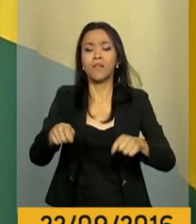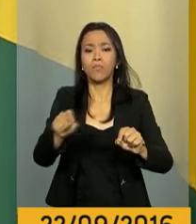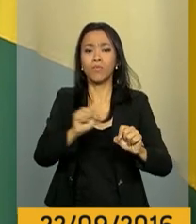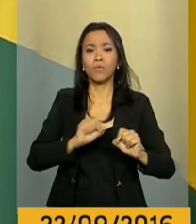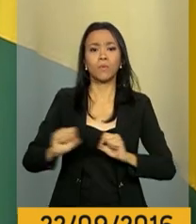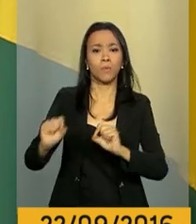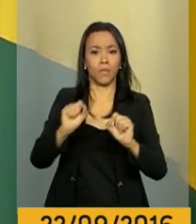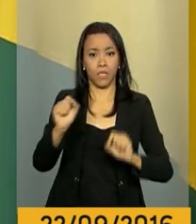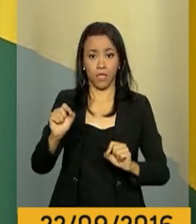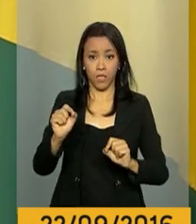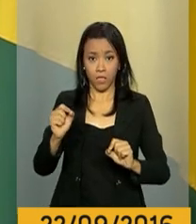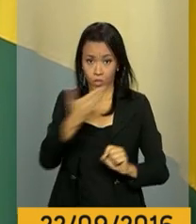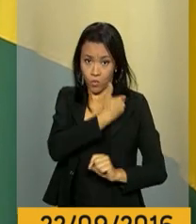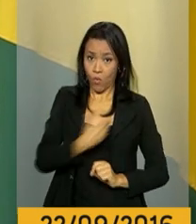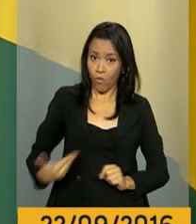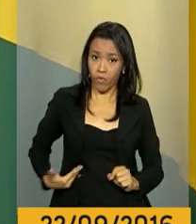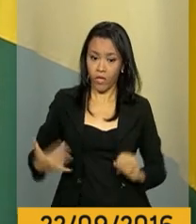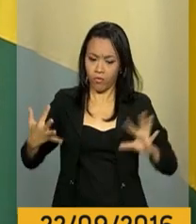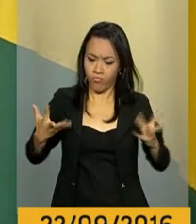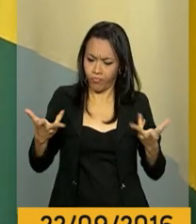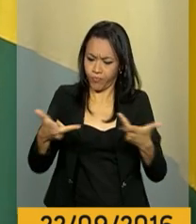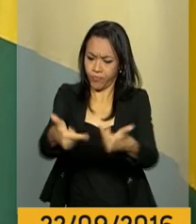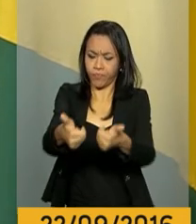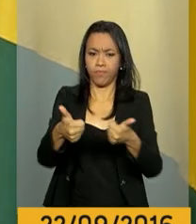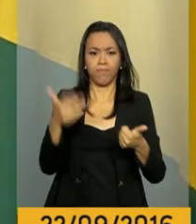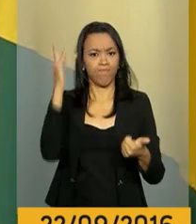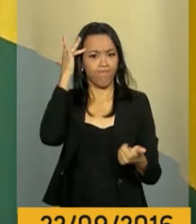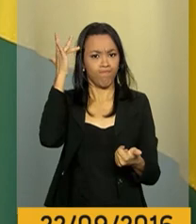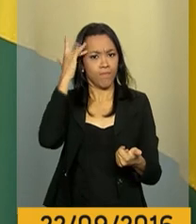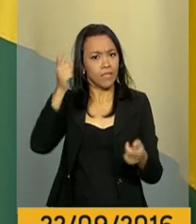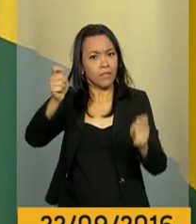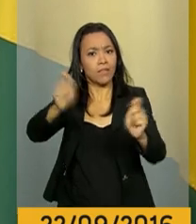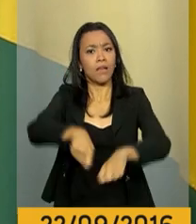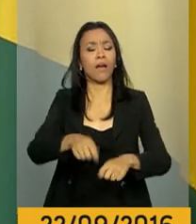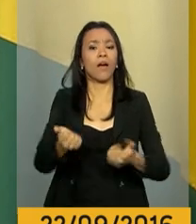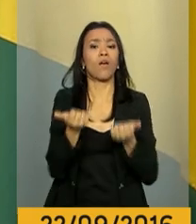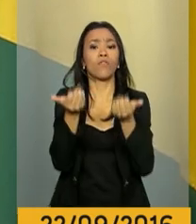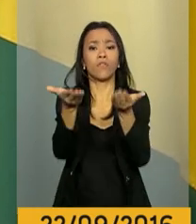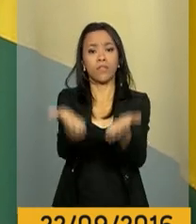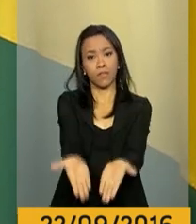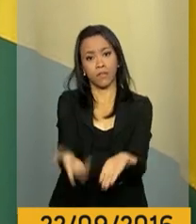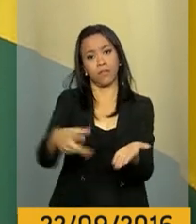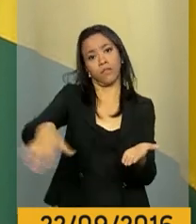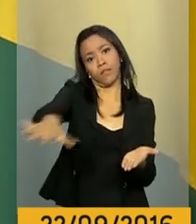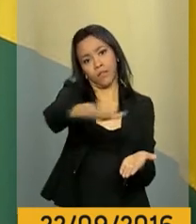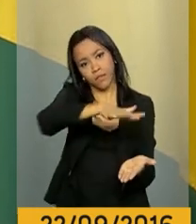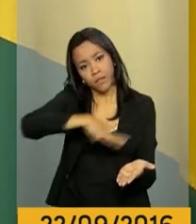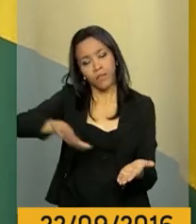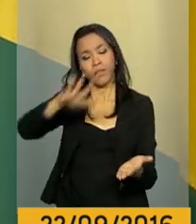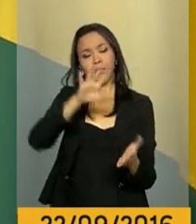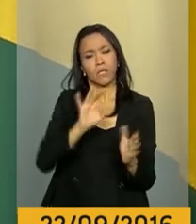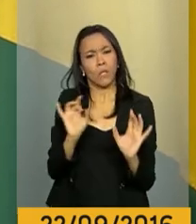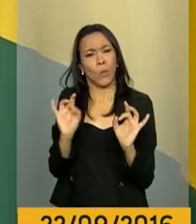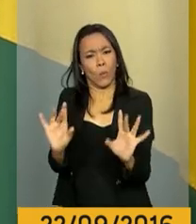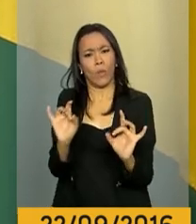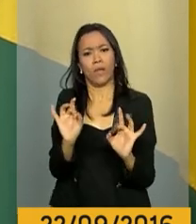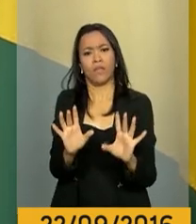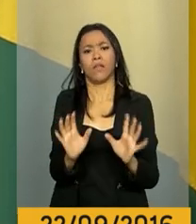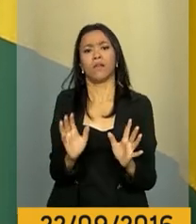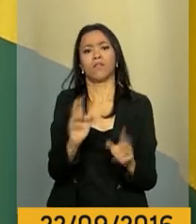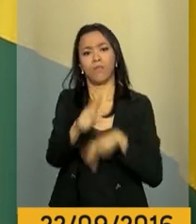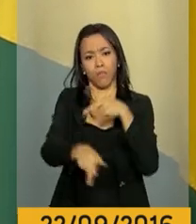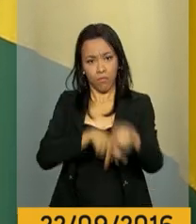estado eficiente aquele que seja capaz de prestar serviços de qualidade à população e